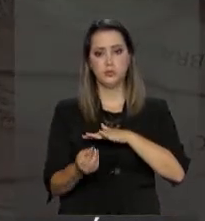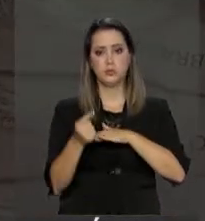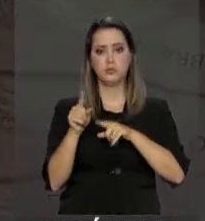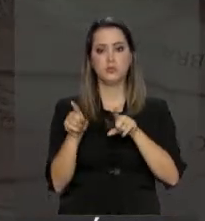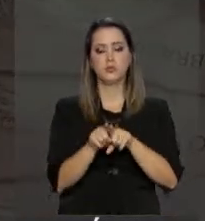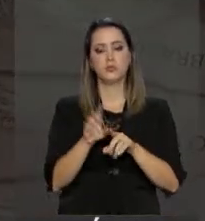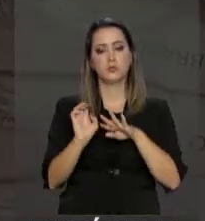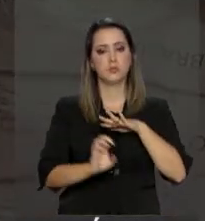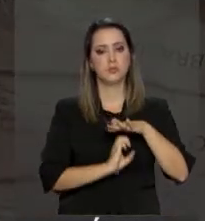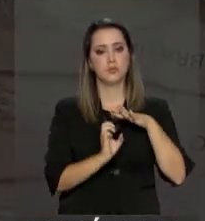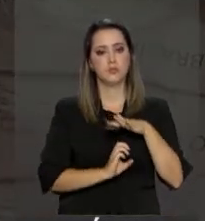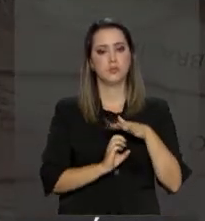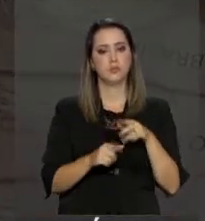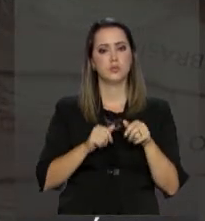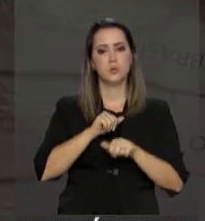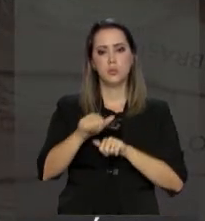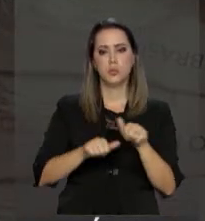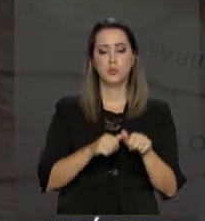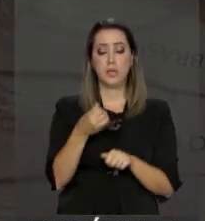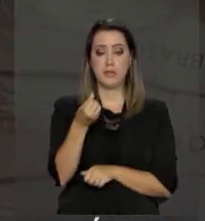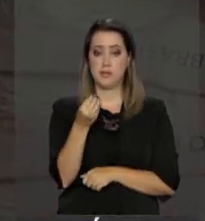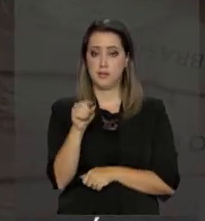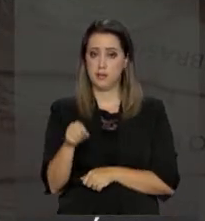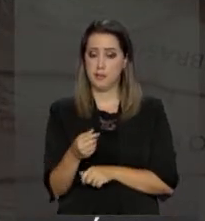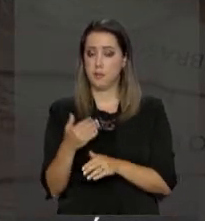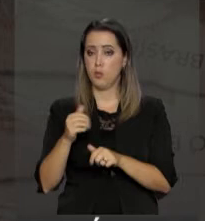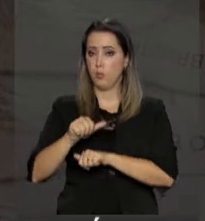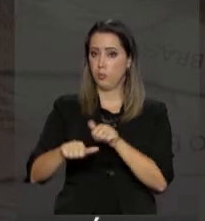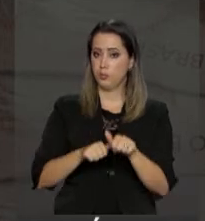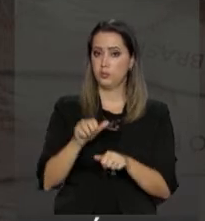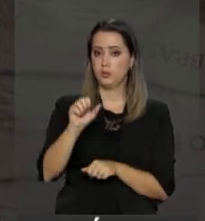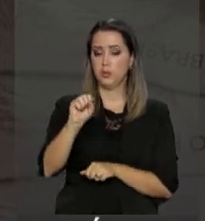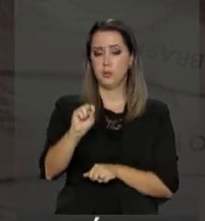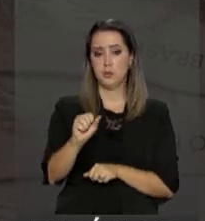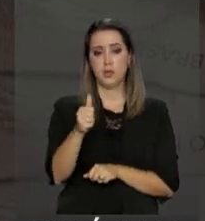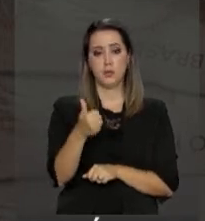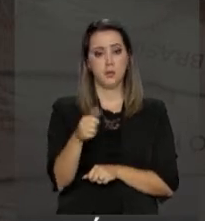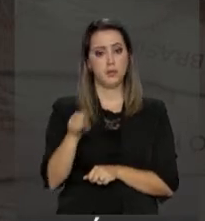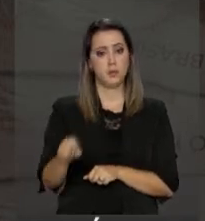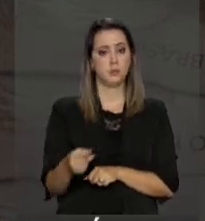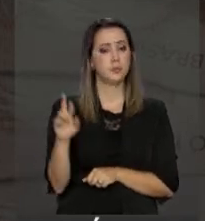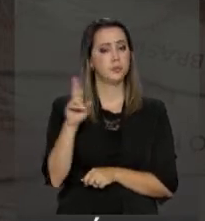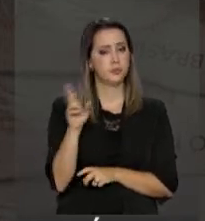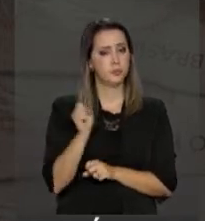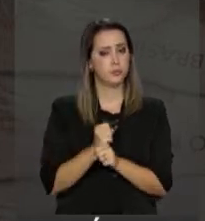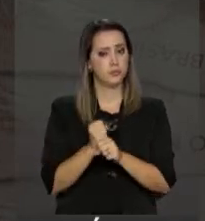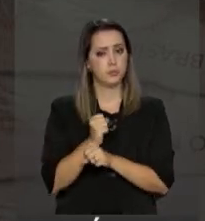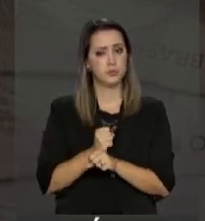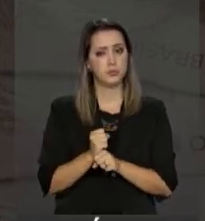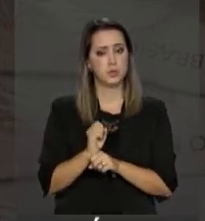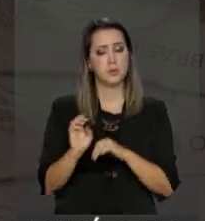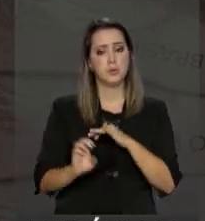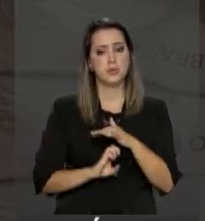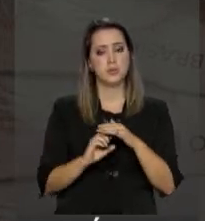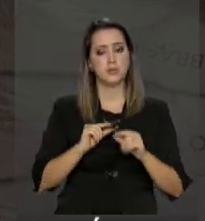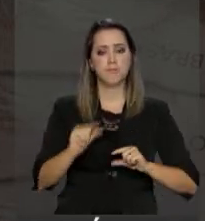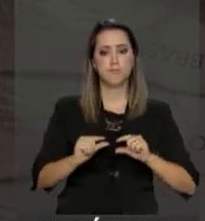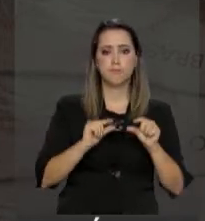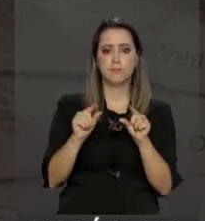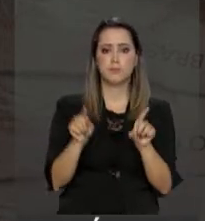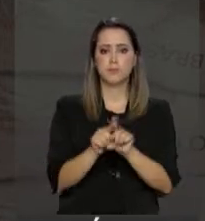empreendedores individuais passa de 60 mil para 81 mil reais por ano já para os micro e pequenos empreendedores